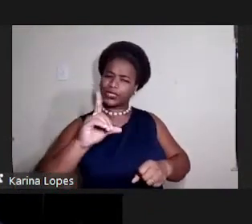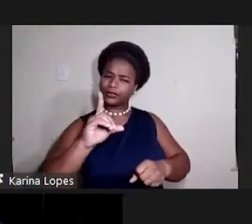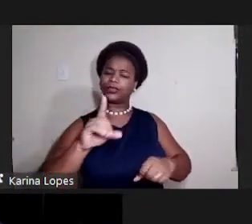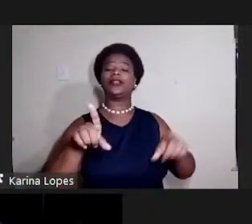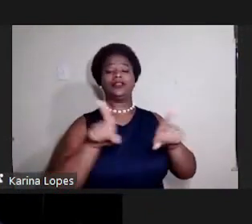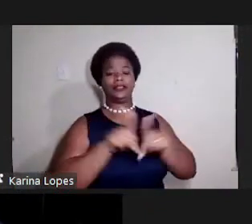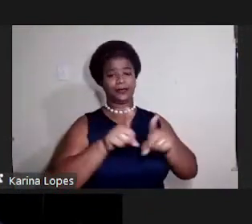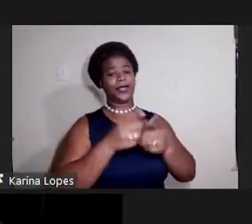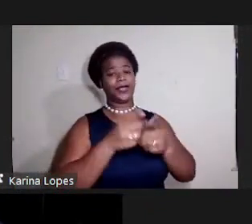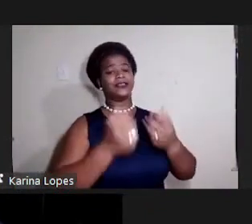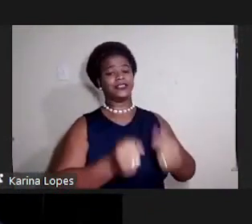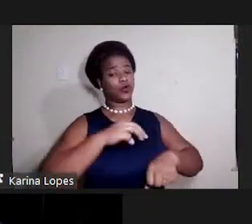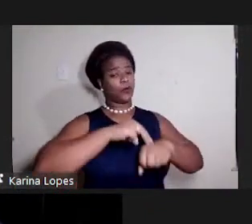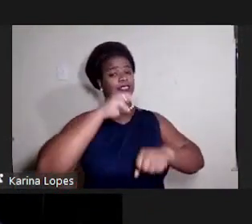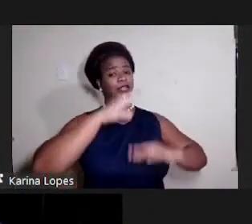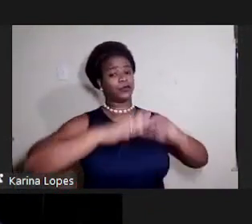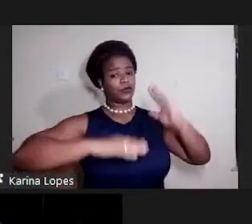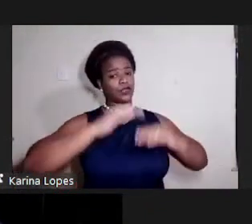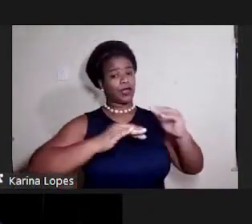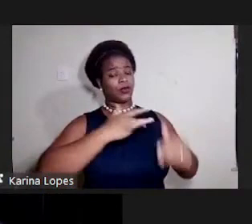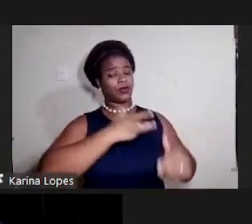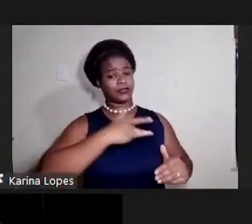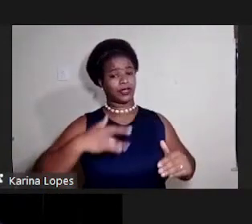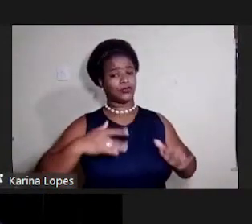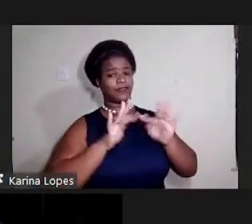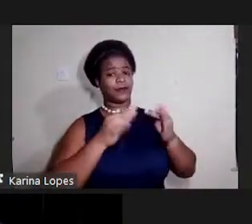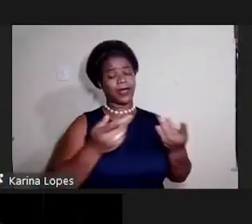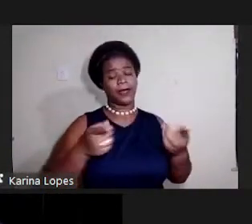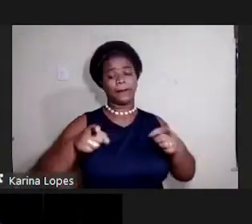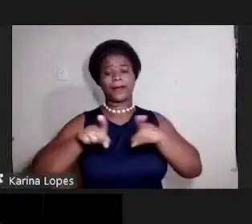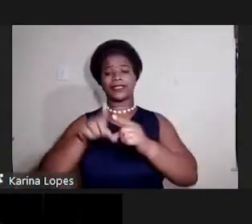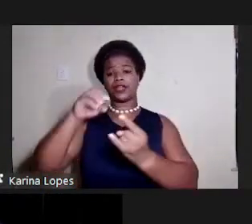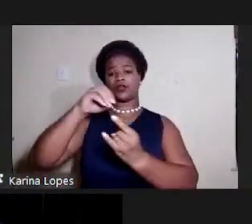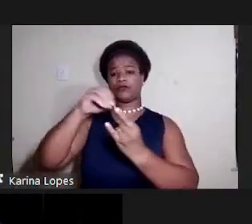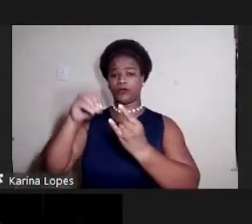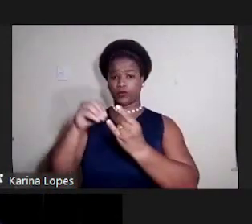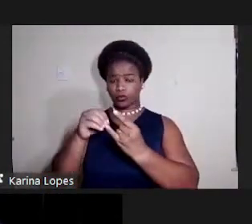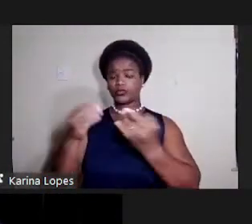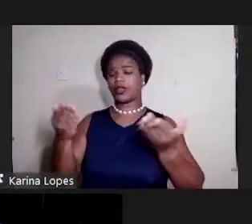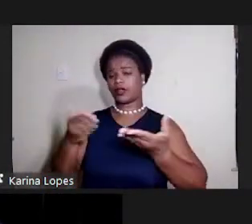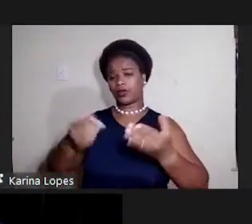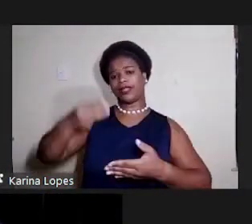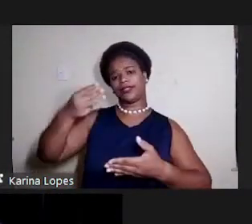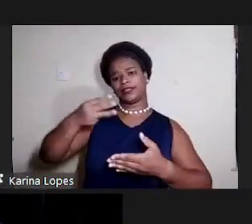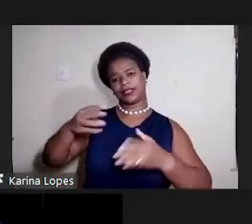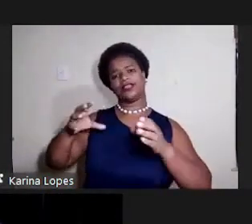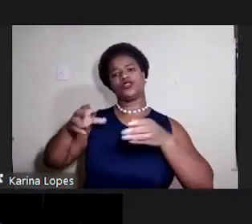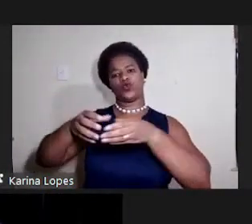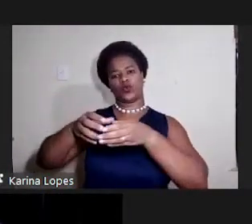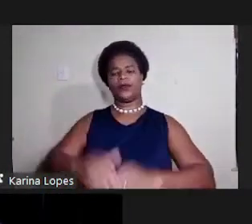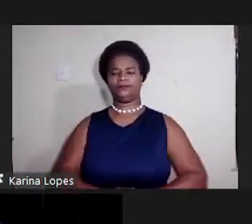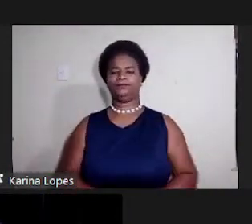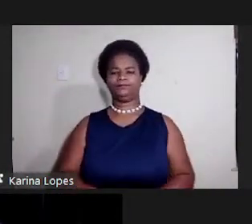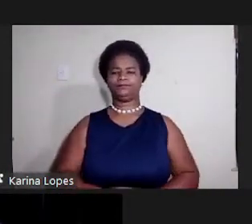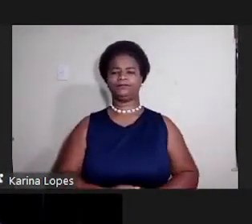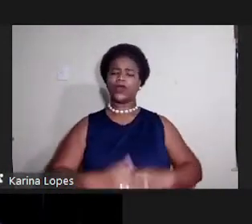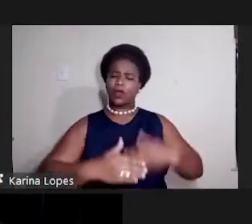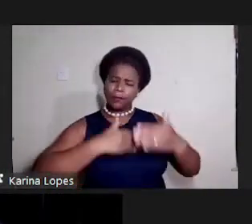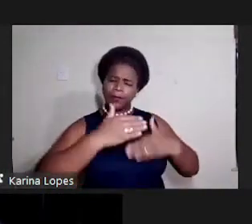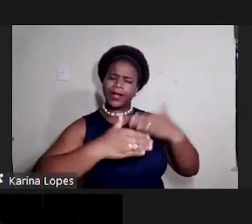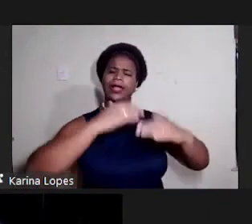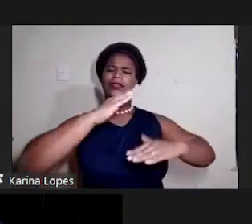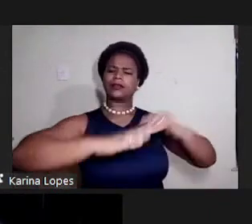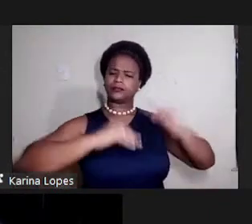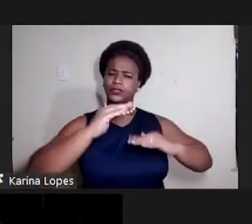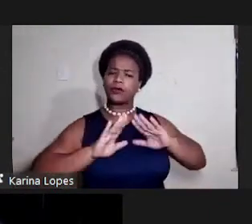em saúde da família, na parceria com a Fiocruz, atualmente em sua terceira turma. Uma carreira acadêmica voltada para a saúde coletiva, que lhe